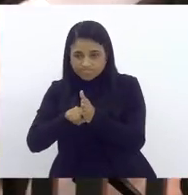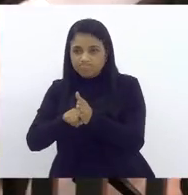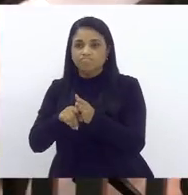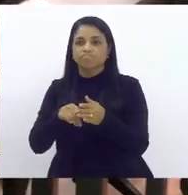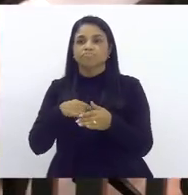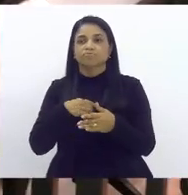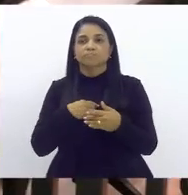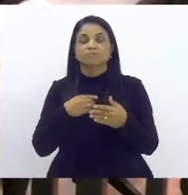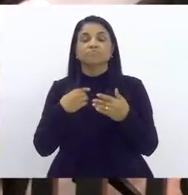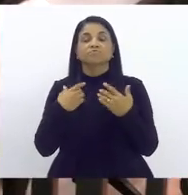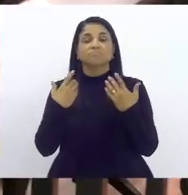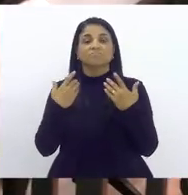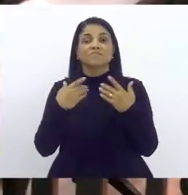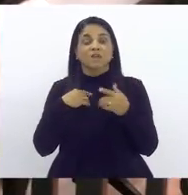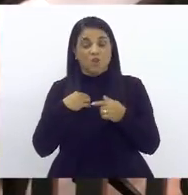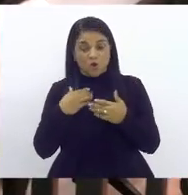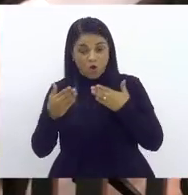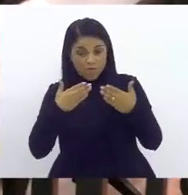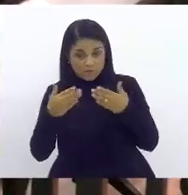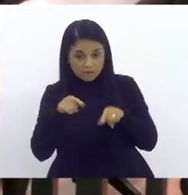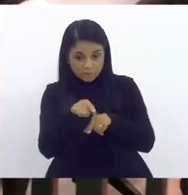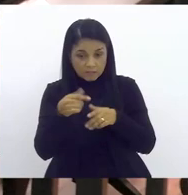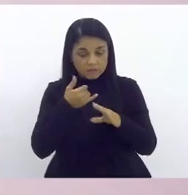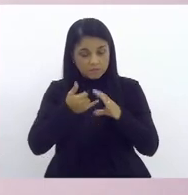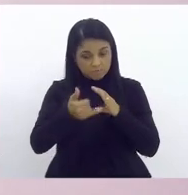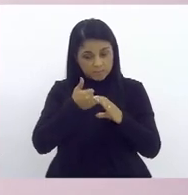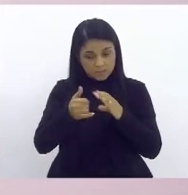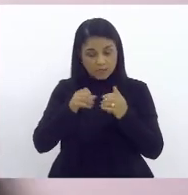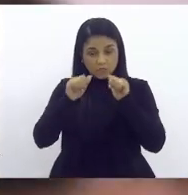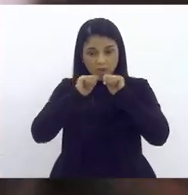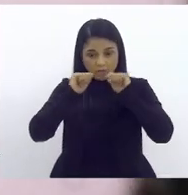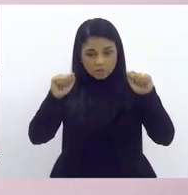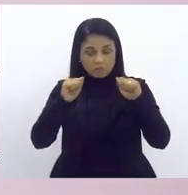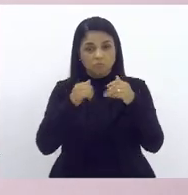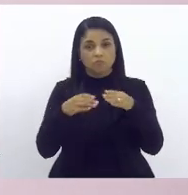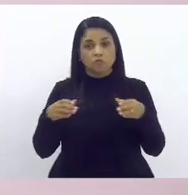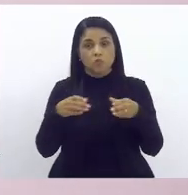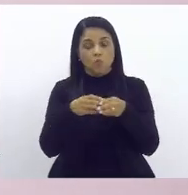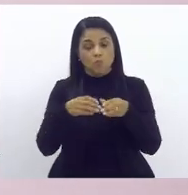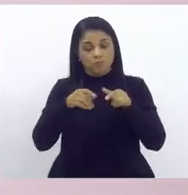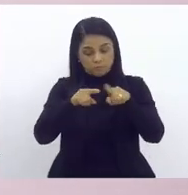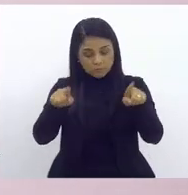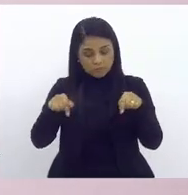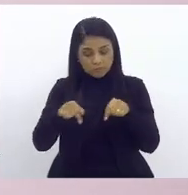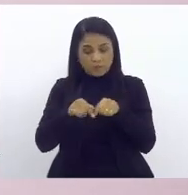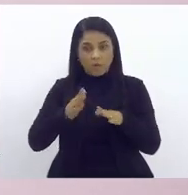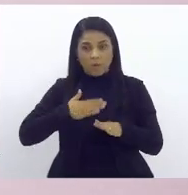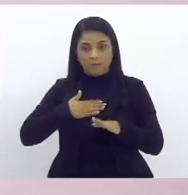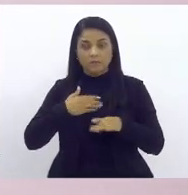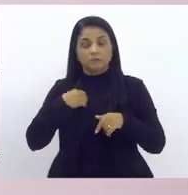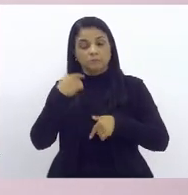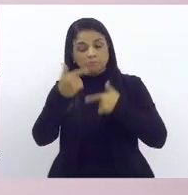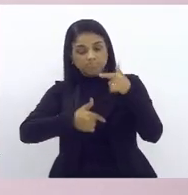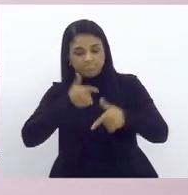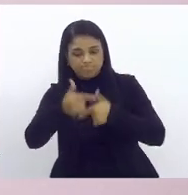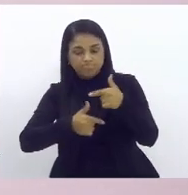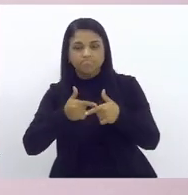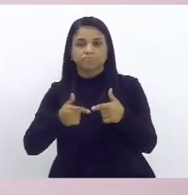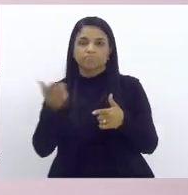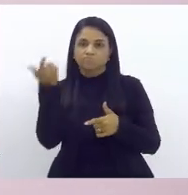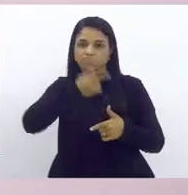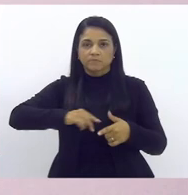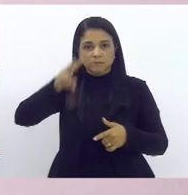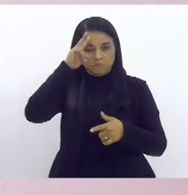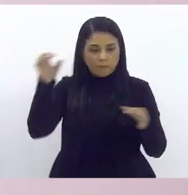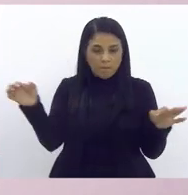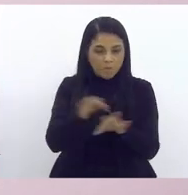estava falando com vocês, ao mesmo tempo, trocando mensagens aqui com a assessora, com o corpo jurídico do gabinete, para ver se isso é possível fazer.